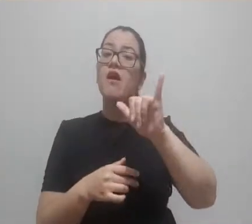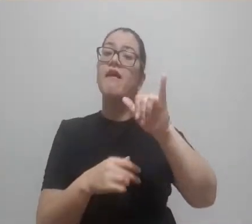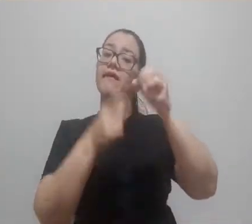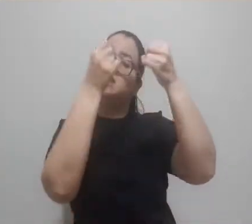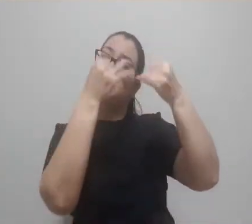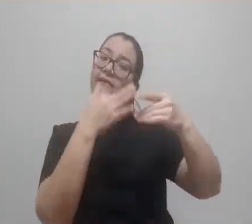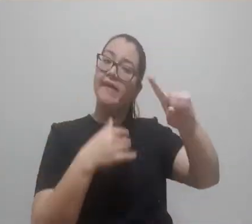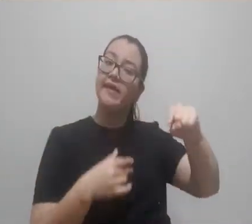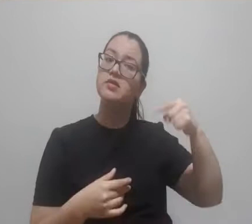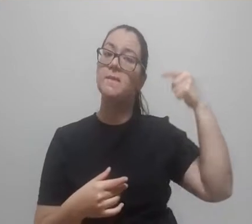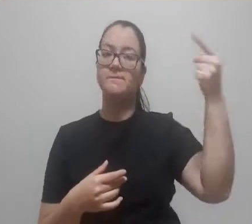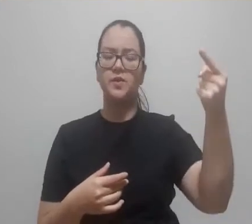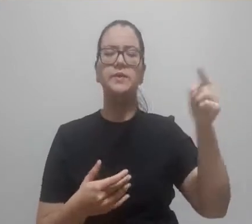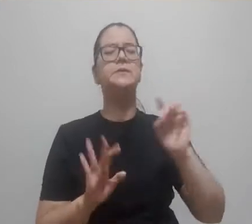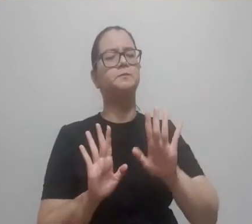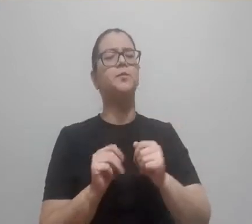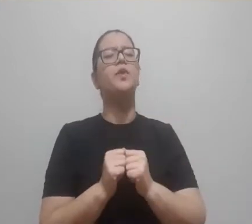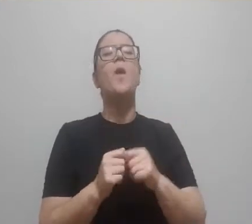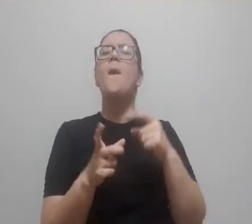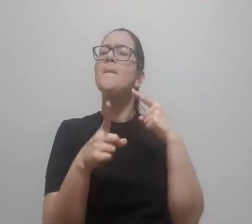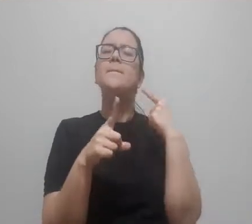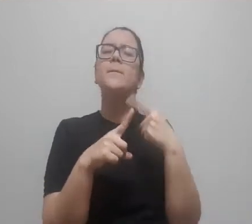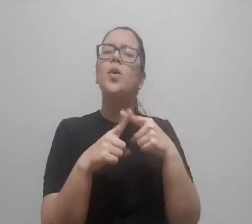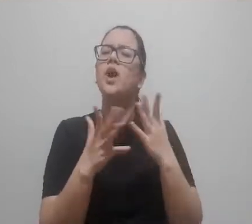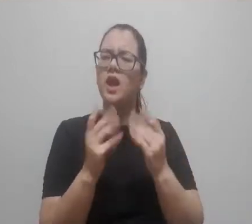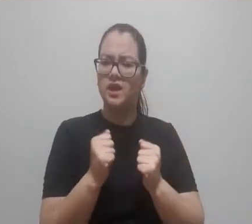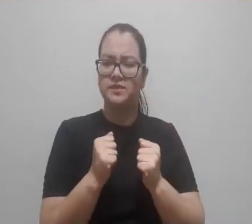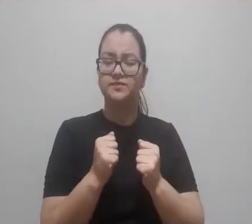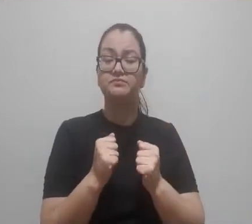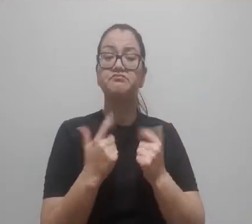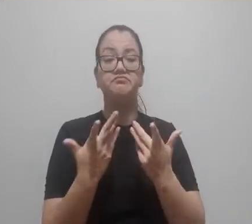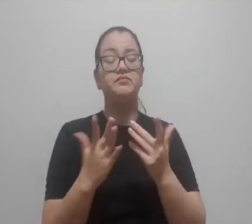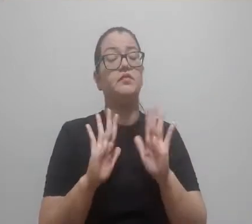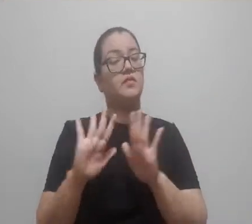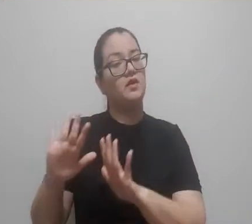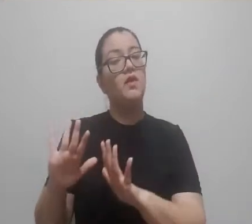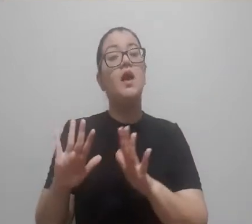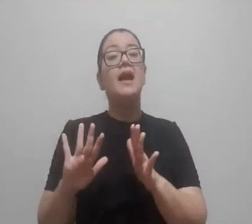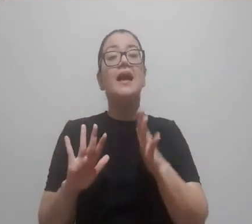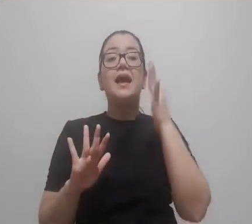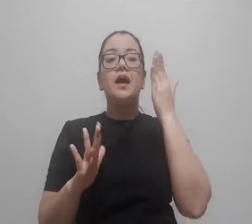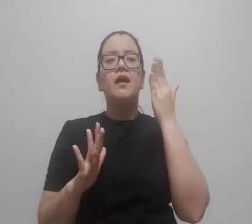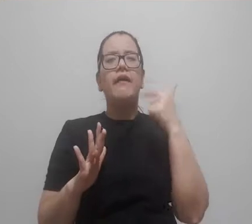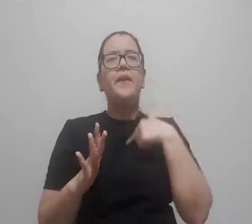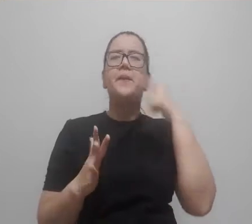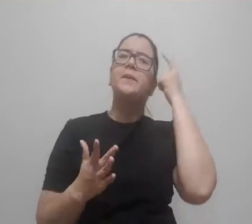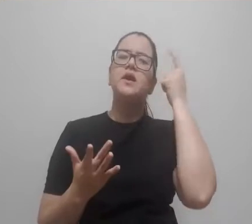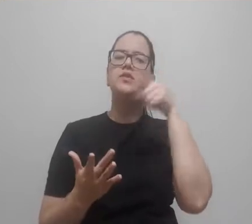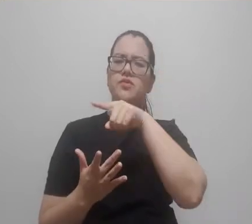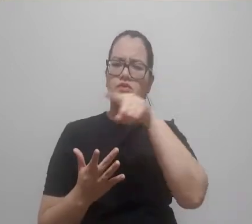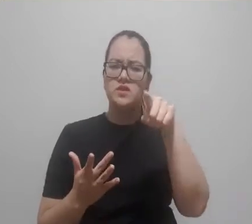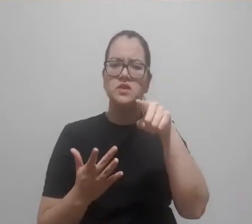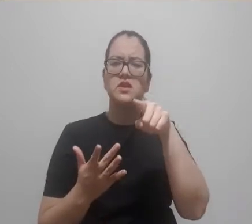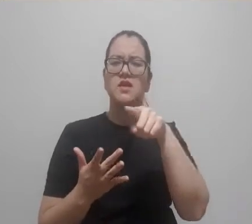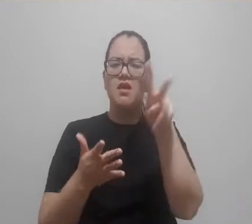bem, para nós entendermos, eu creio que você que já leu os evangelhos, você